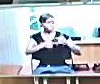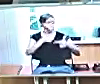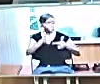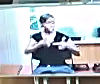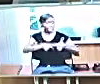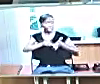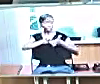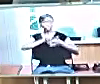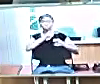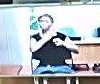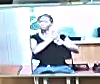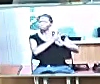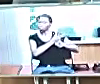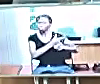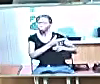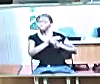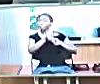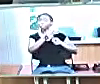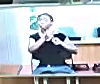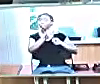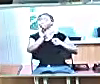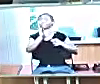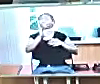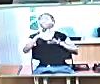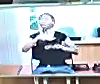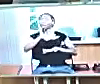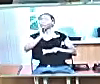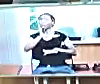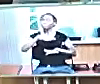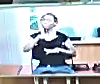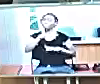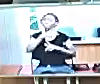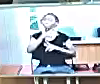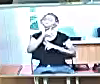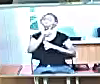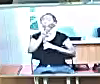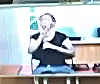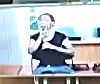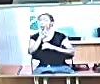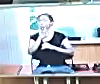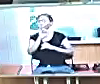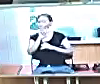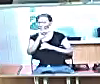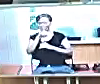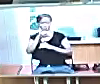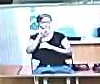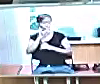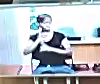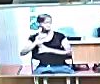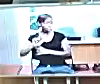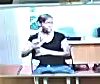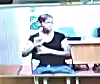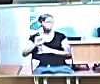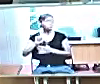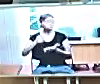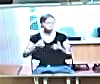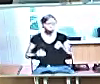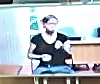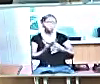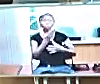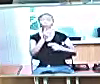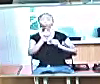conquistadas no plano plurianual se tornaram políticas públicas que atravessaram